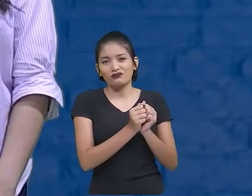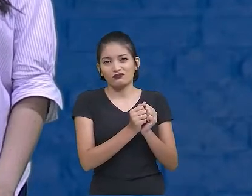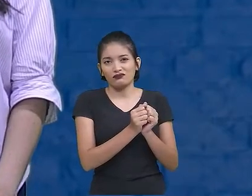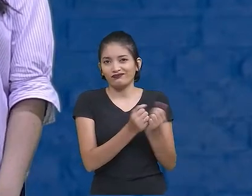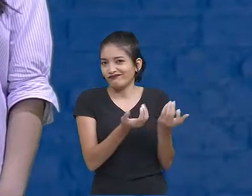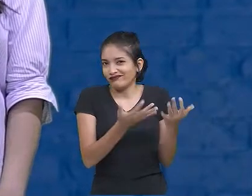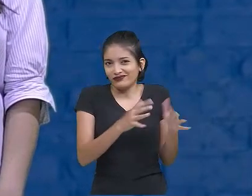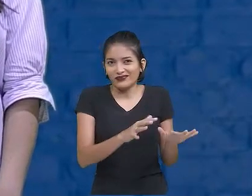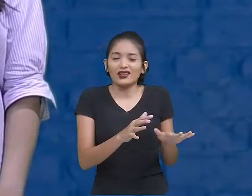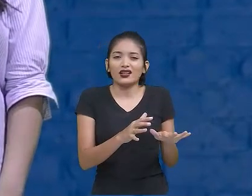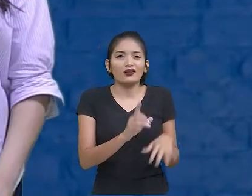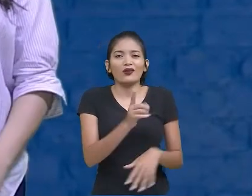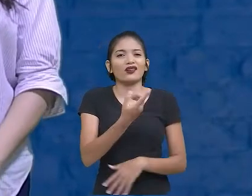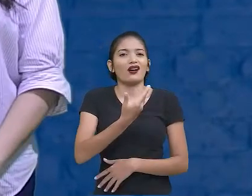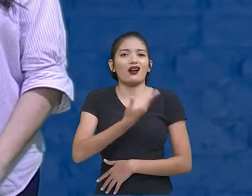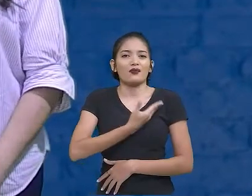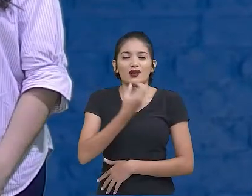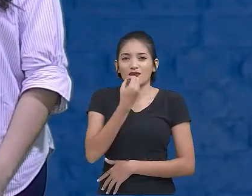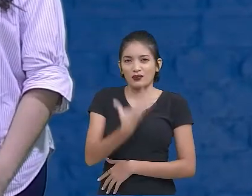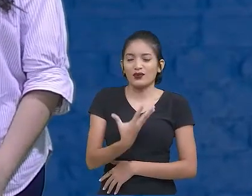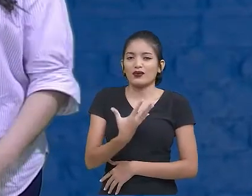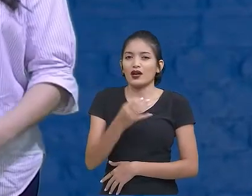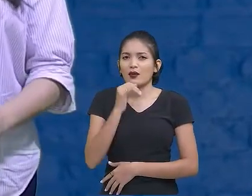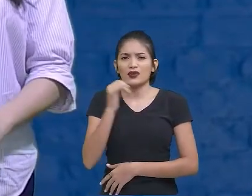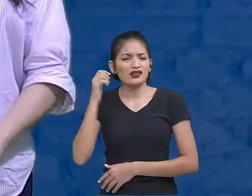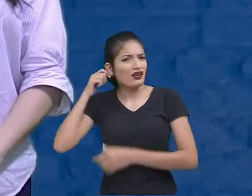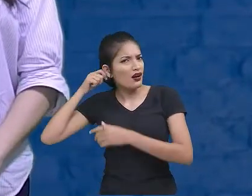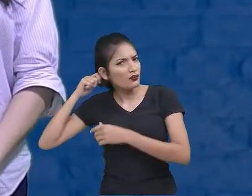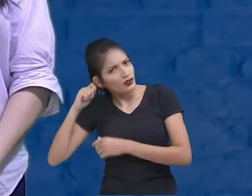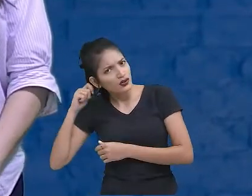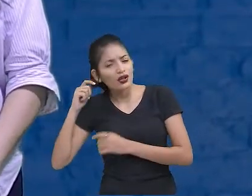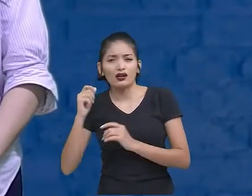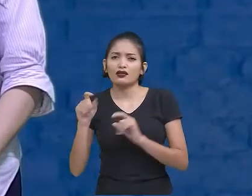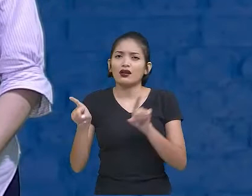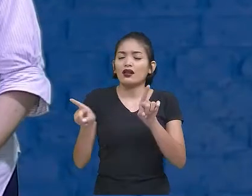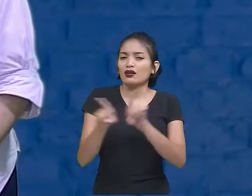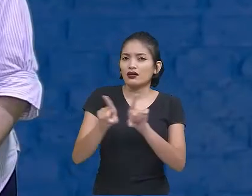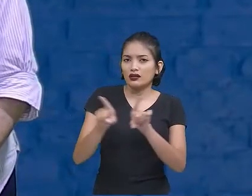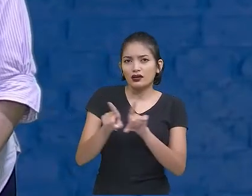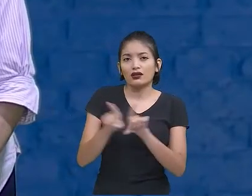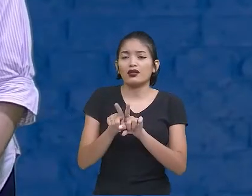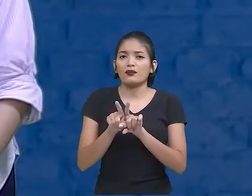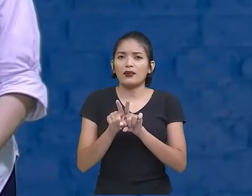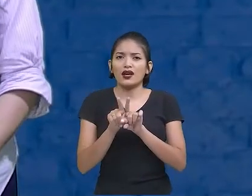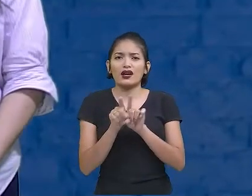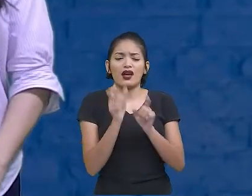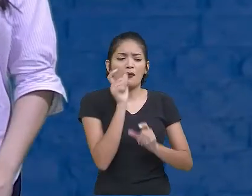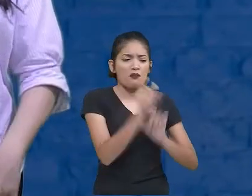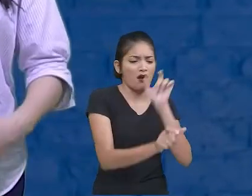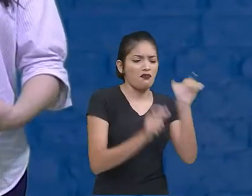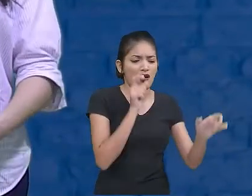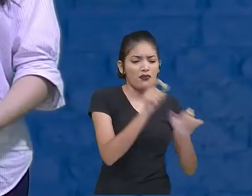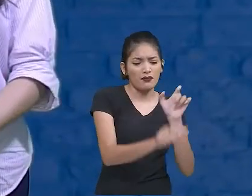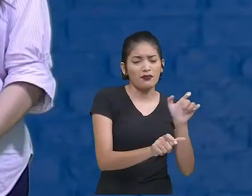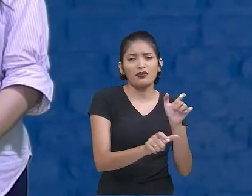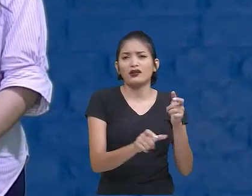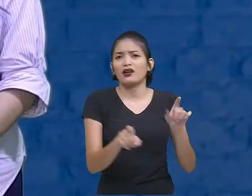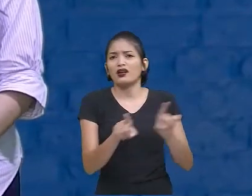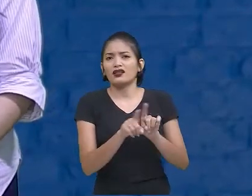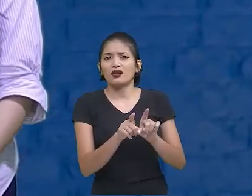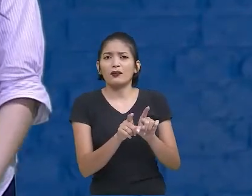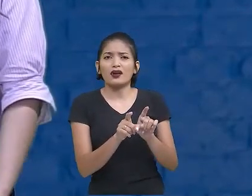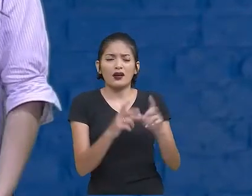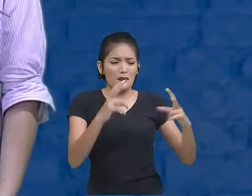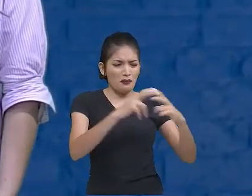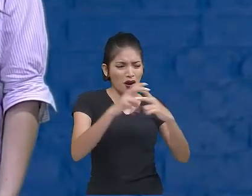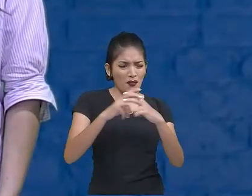ser uma amizade legal. Se eu estou puxando o cabelo dele, se eu estou chamando palavrão, se eu estou toda hora batendo